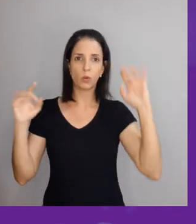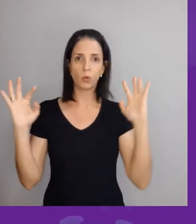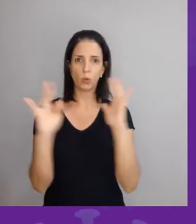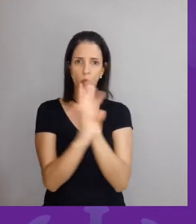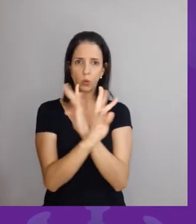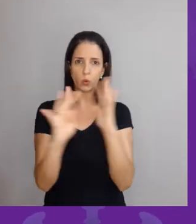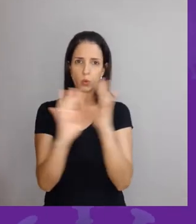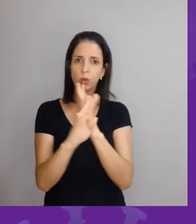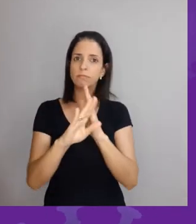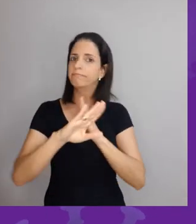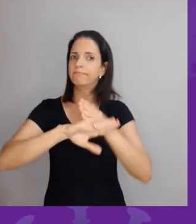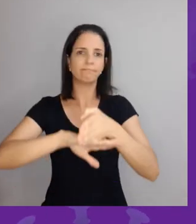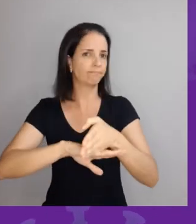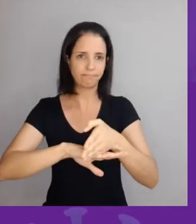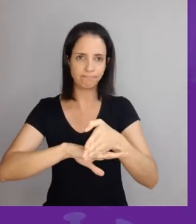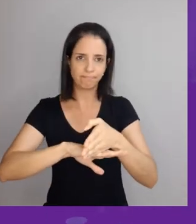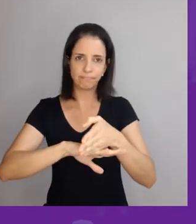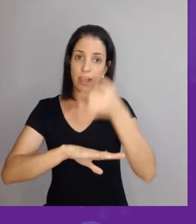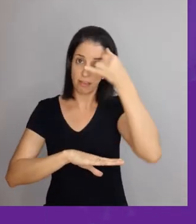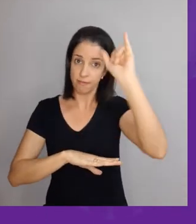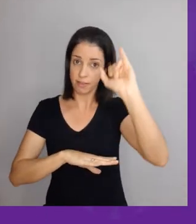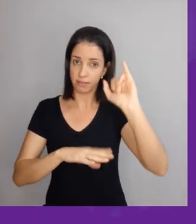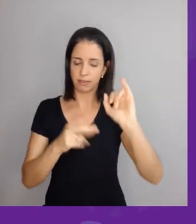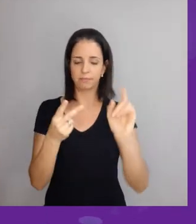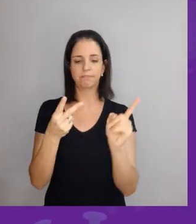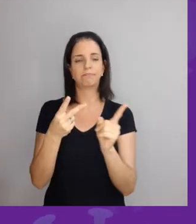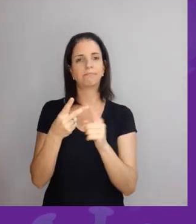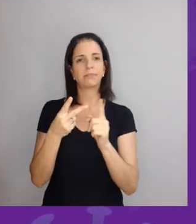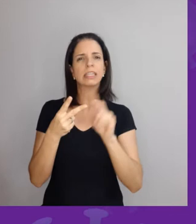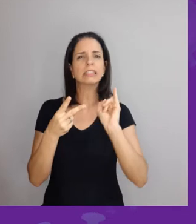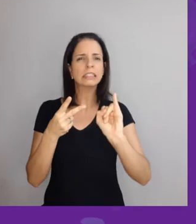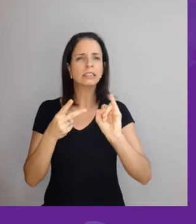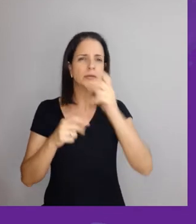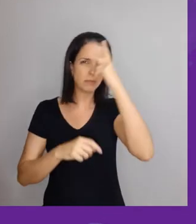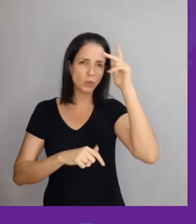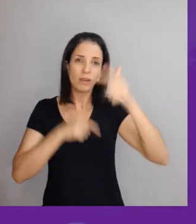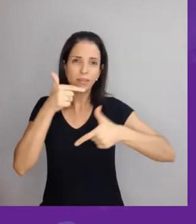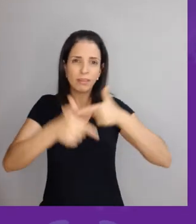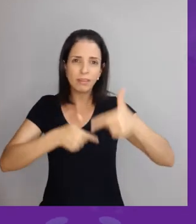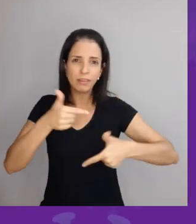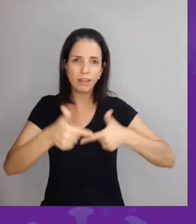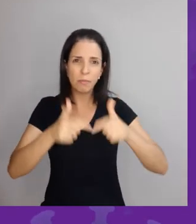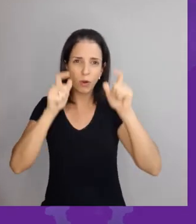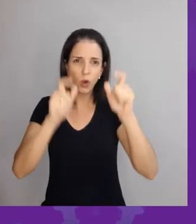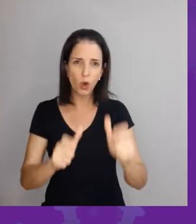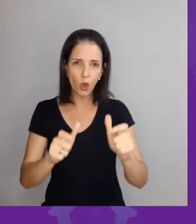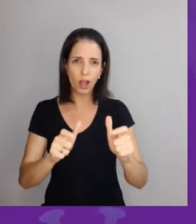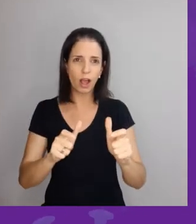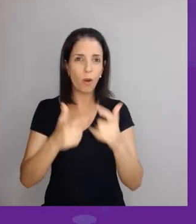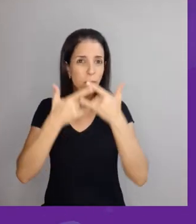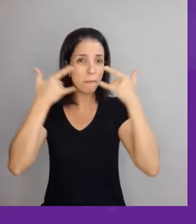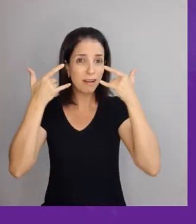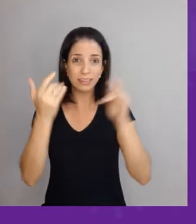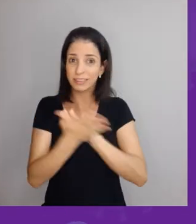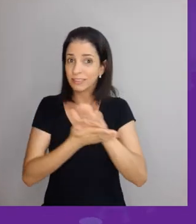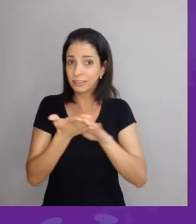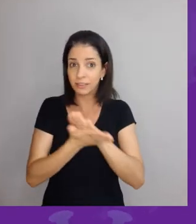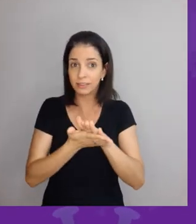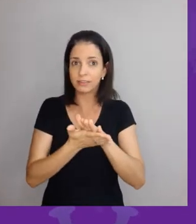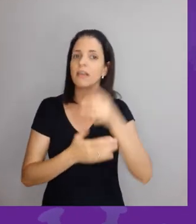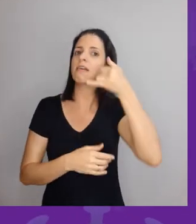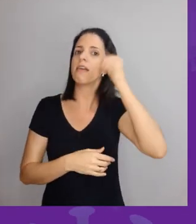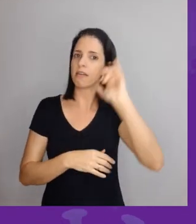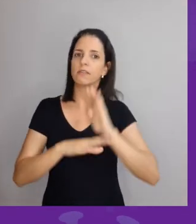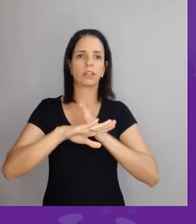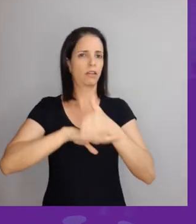no ambiente ela não frequentar este lugar se as pessoas que estiverem atendendo estiverem sem máscara também não frequentar esse